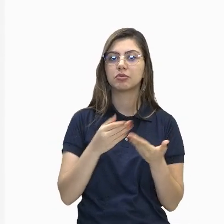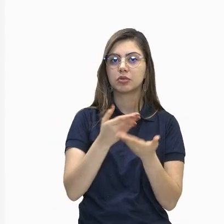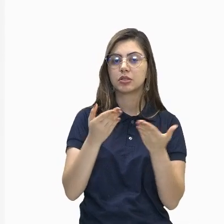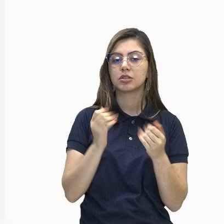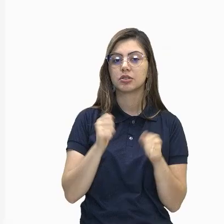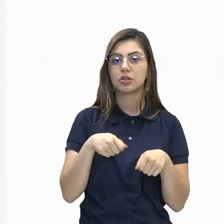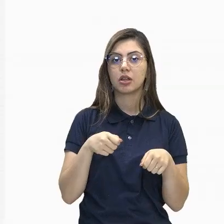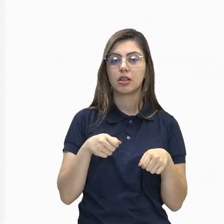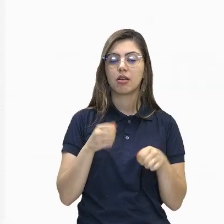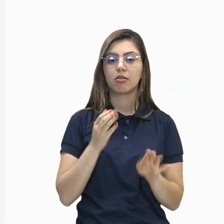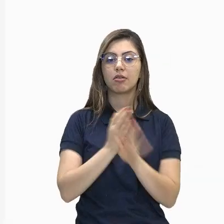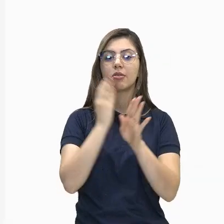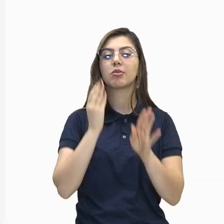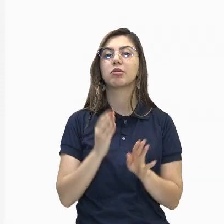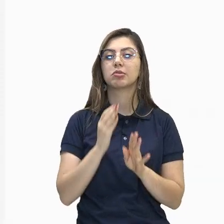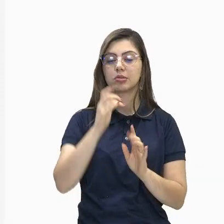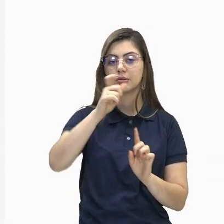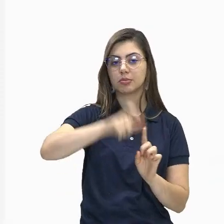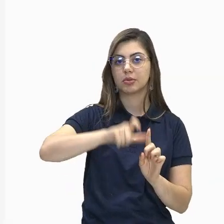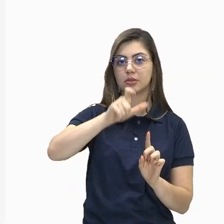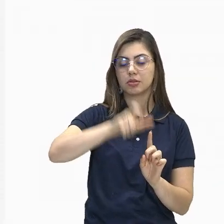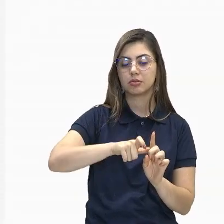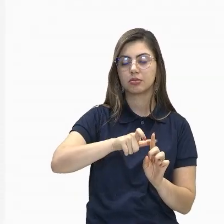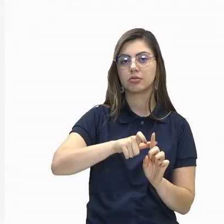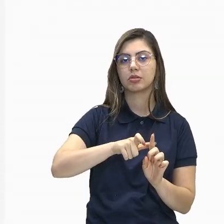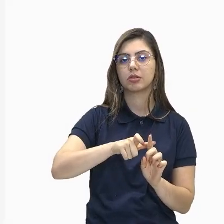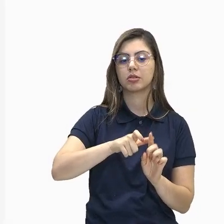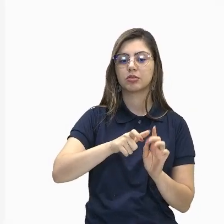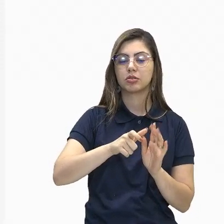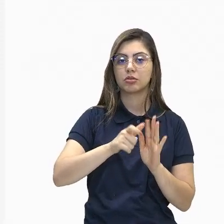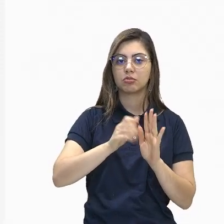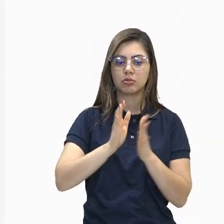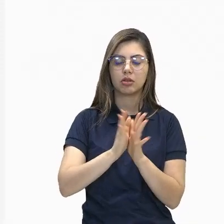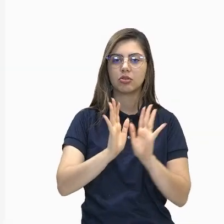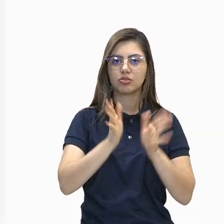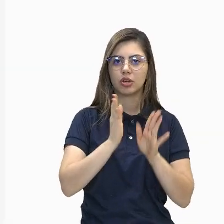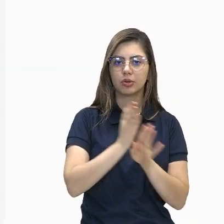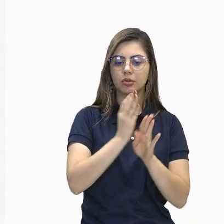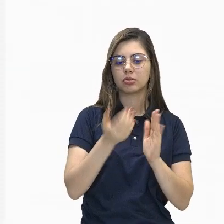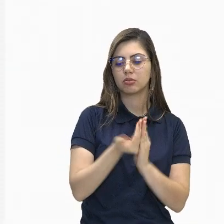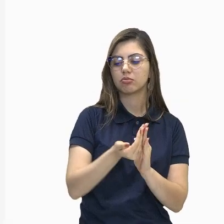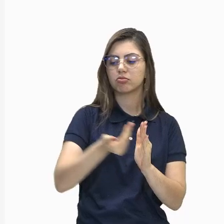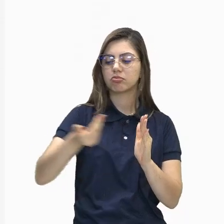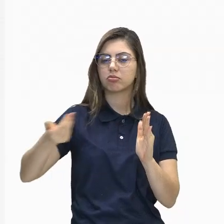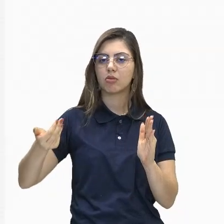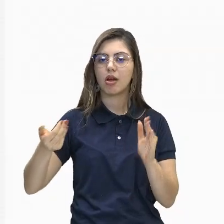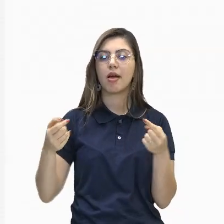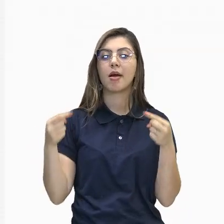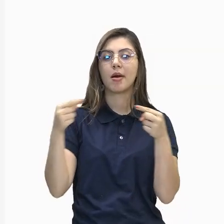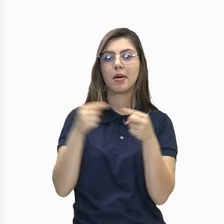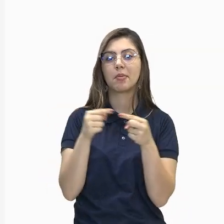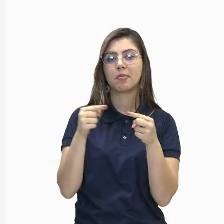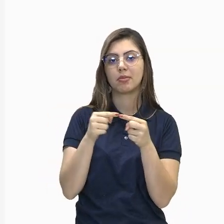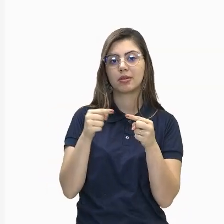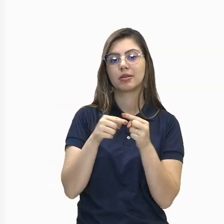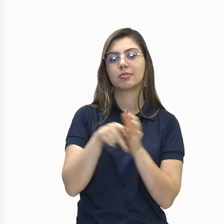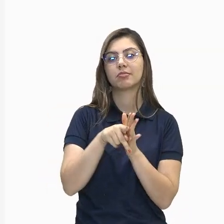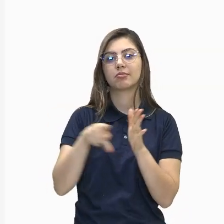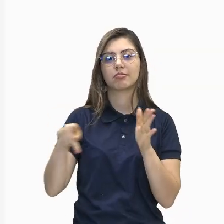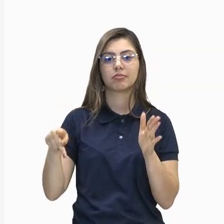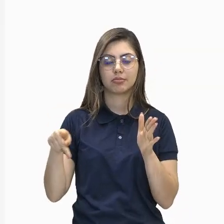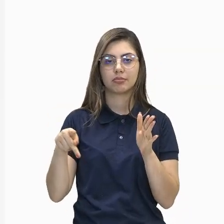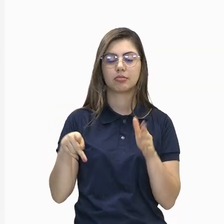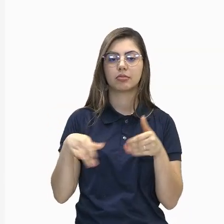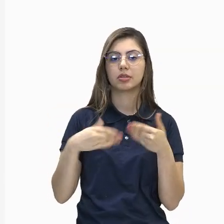sujeito, retirando o sujeito da oração, tudo que sobrar será o seu predicado. Então, retirando meus amigos,